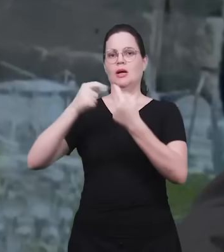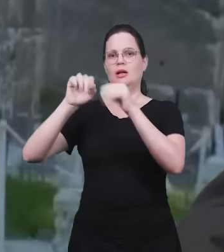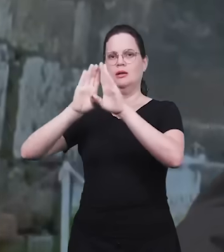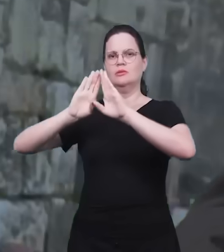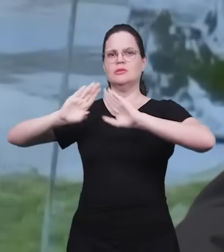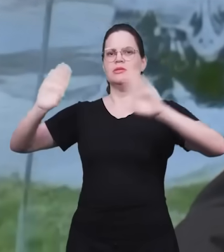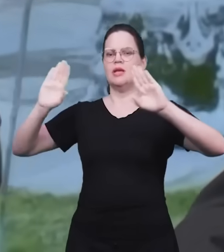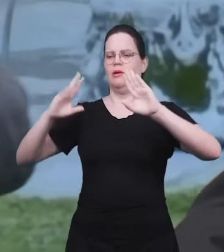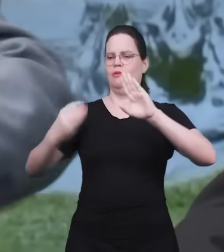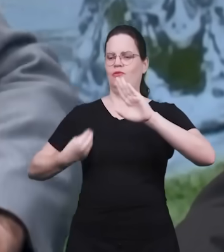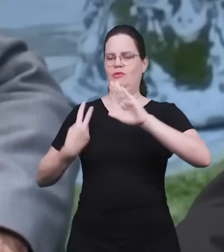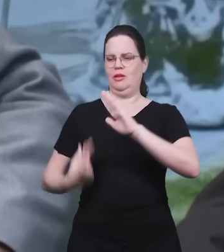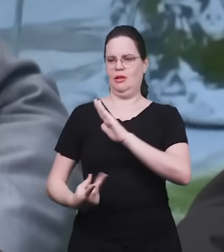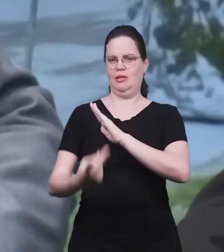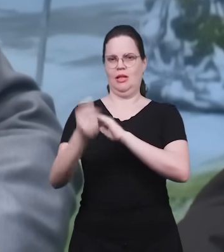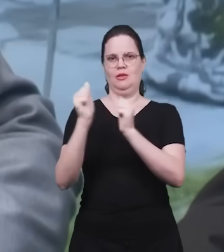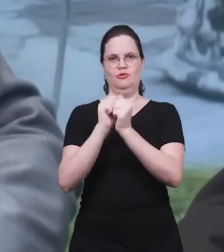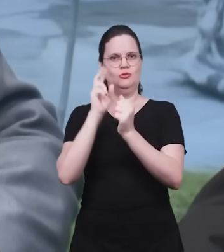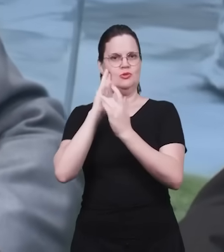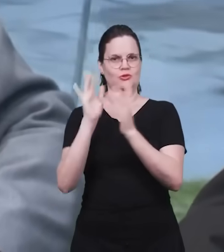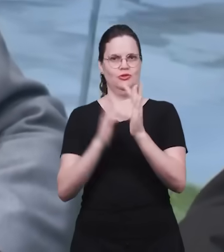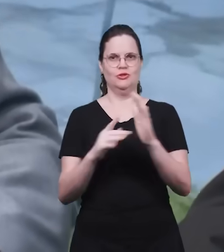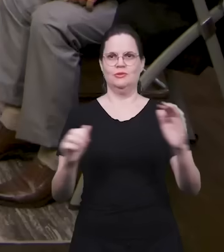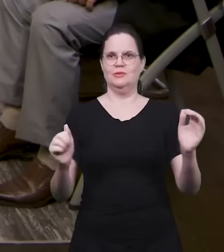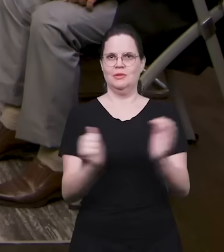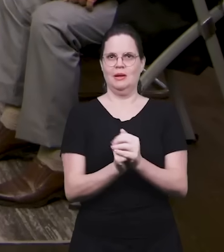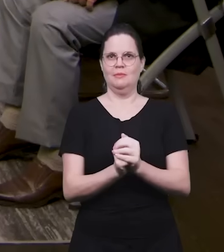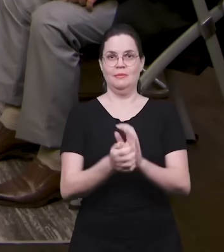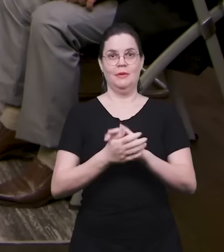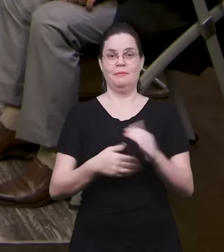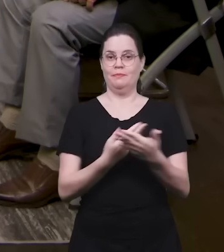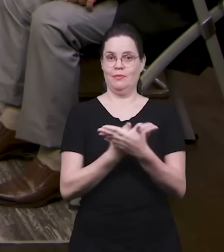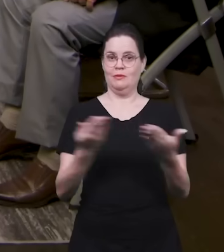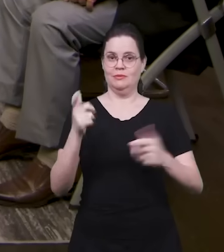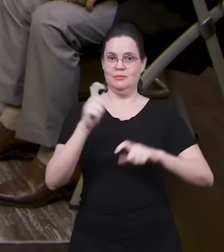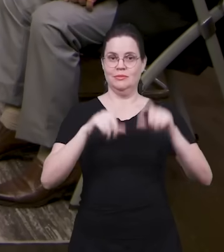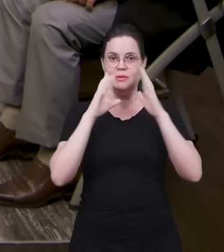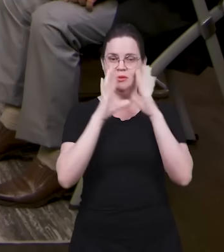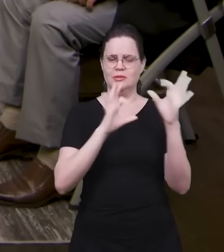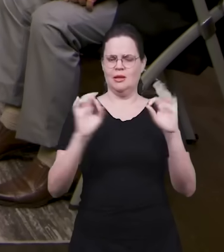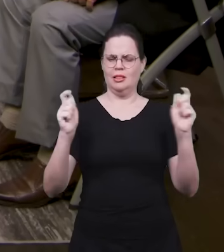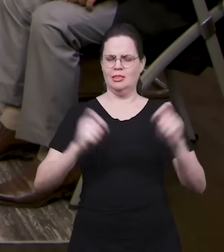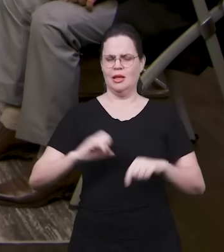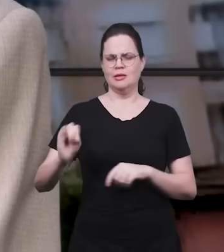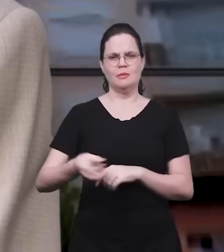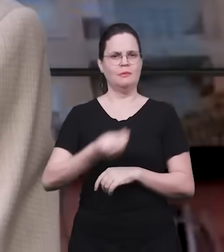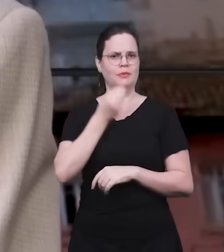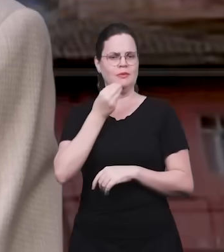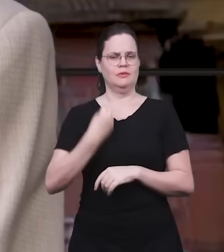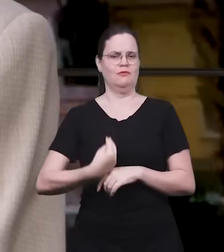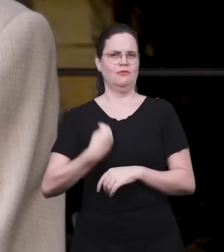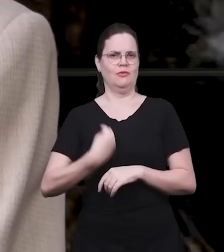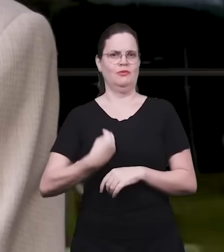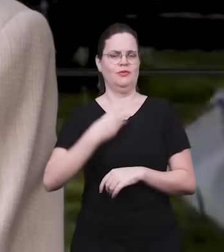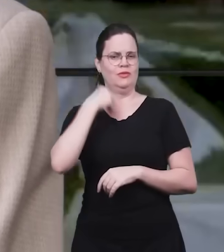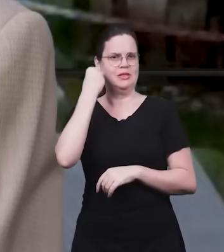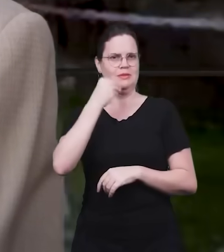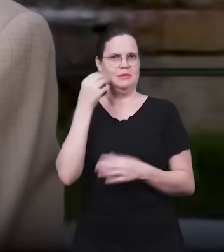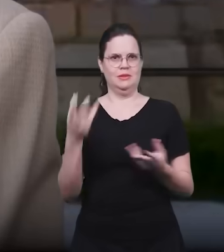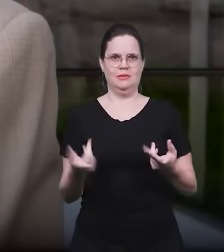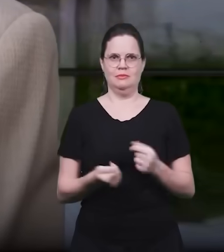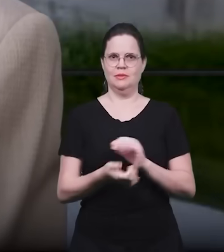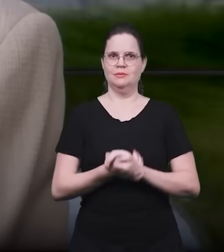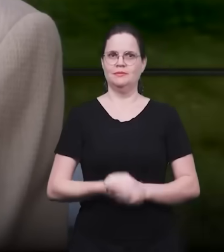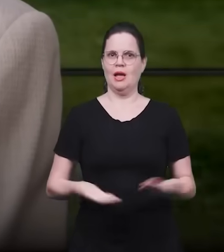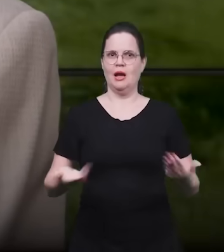a vida eterna em Cristo Jesus. Amém. E você que está nos assistindo tem a oportunidade de viver esta